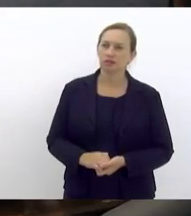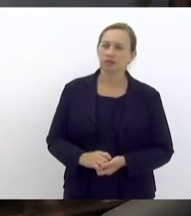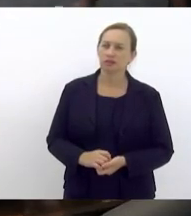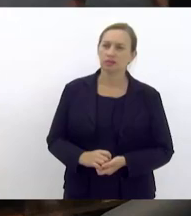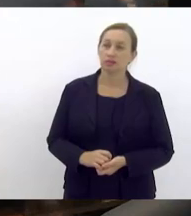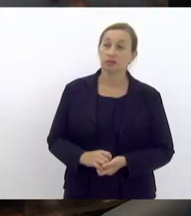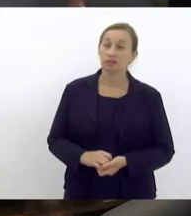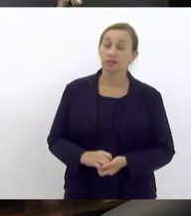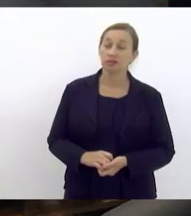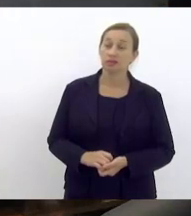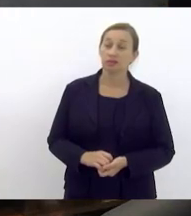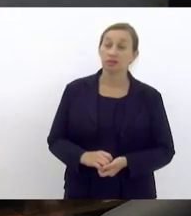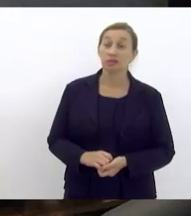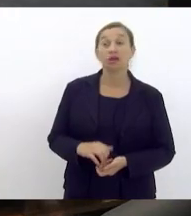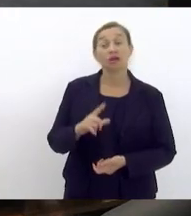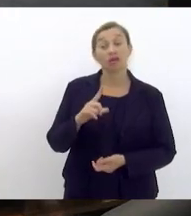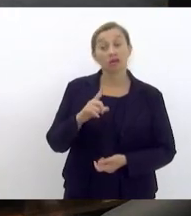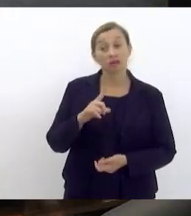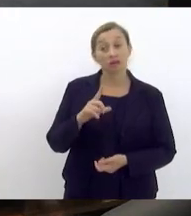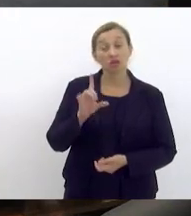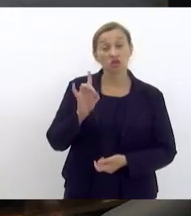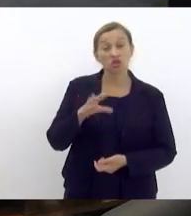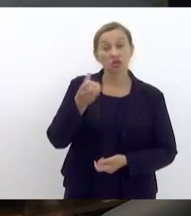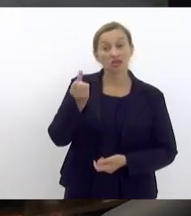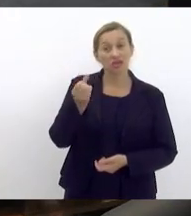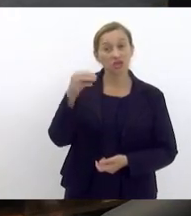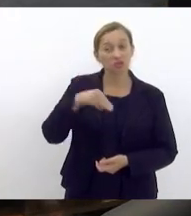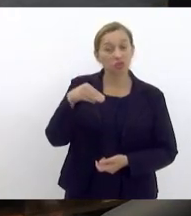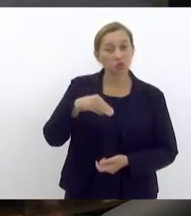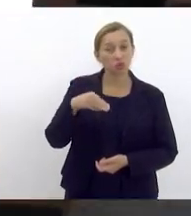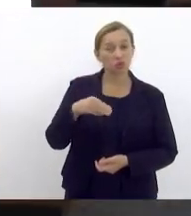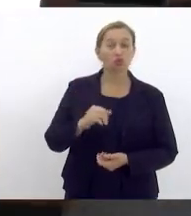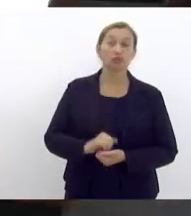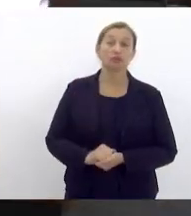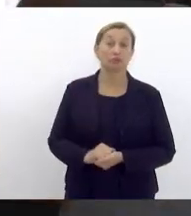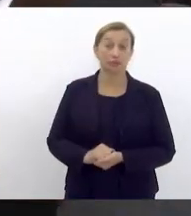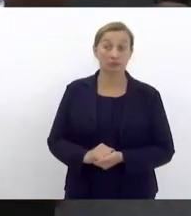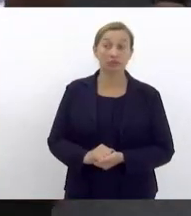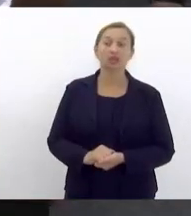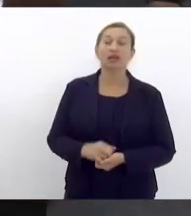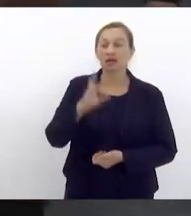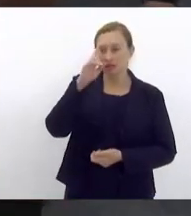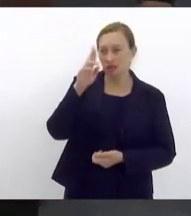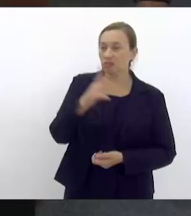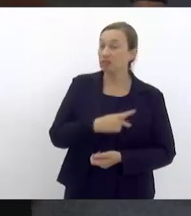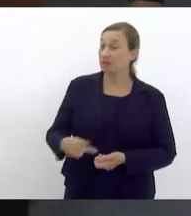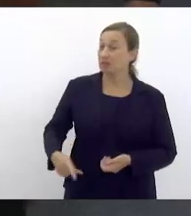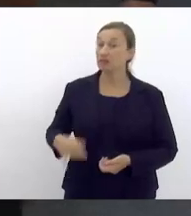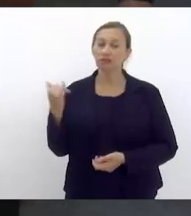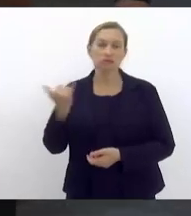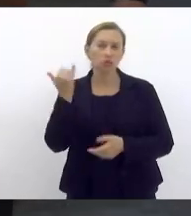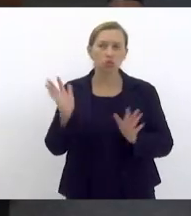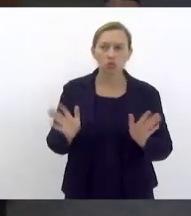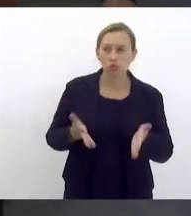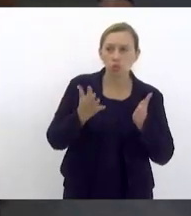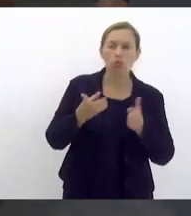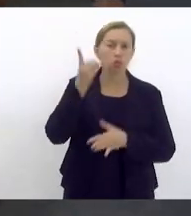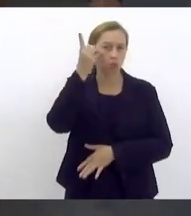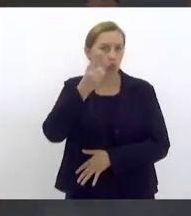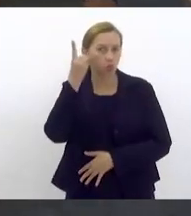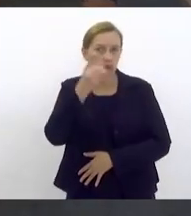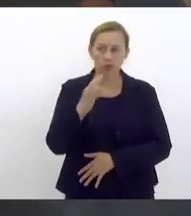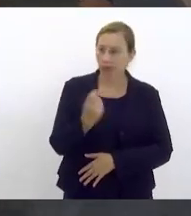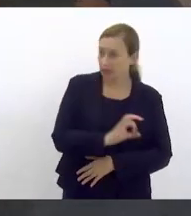Lembrando que nós só temos mais seis minutos regimenta muito importante a iniciativa da deputada